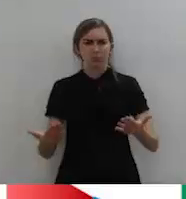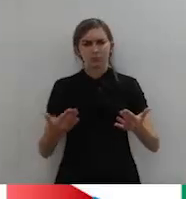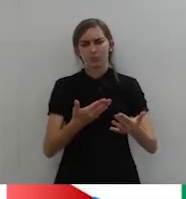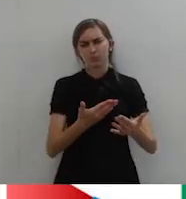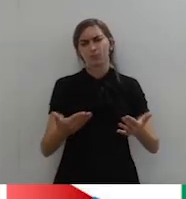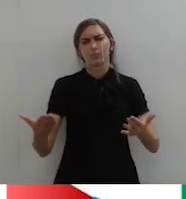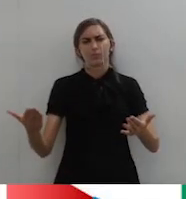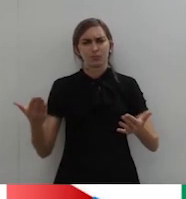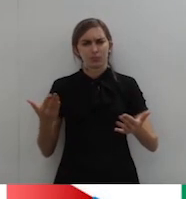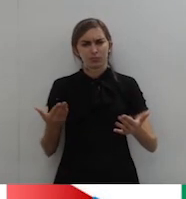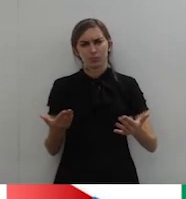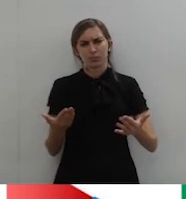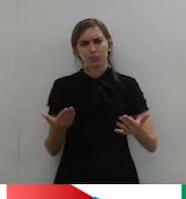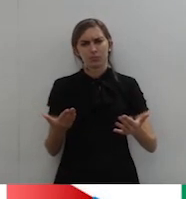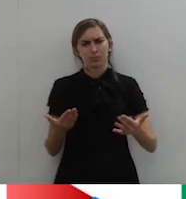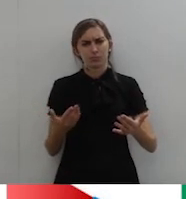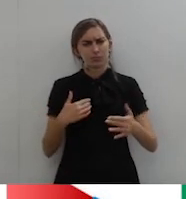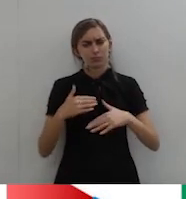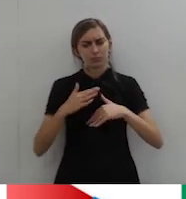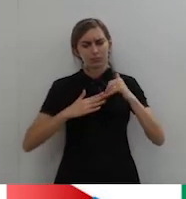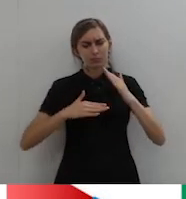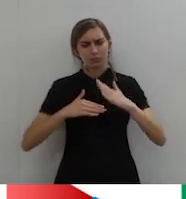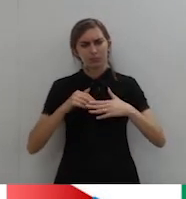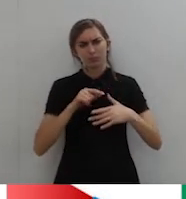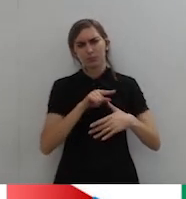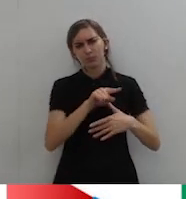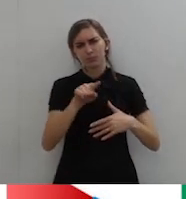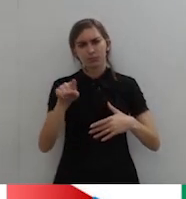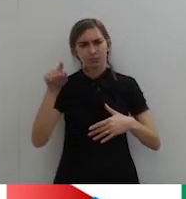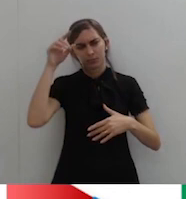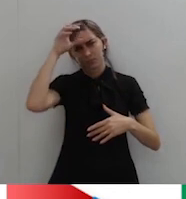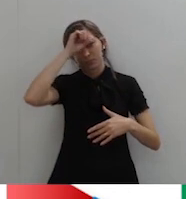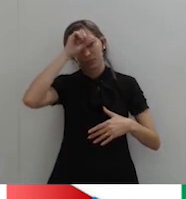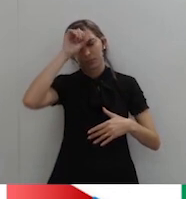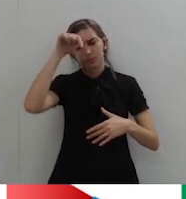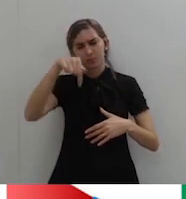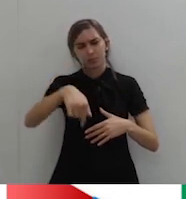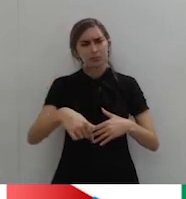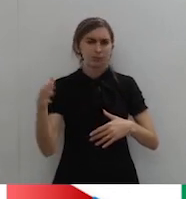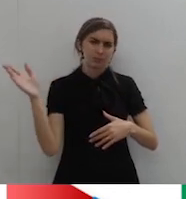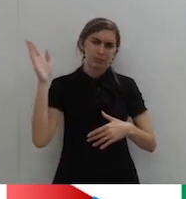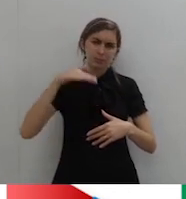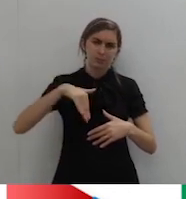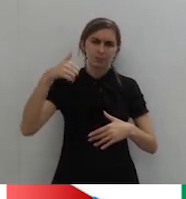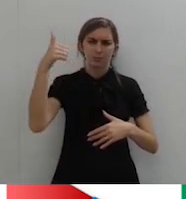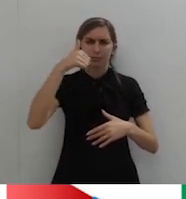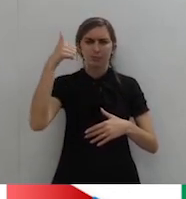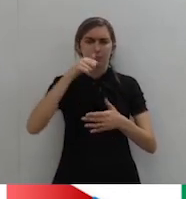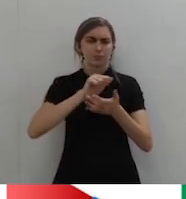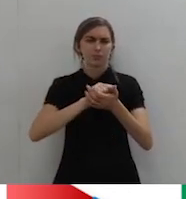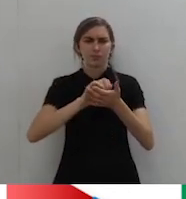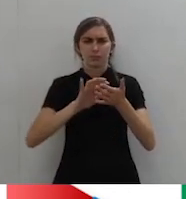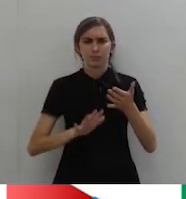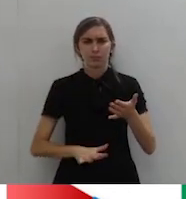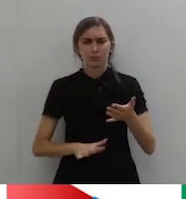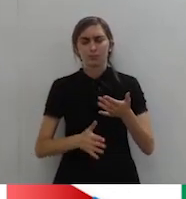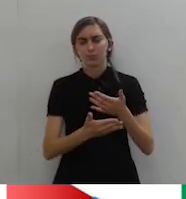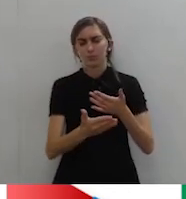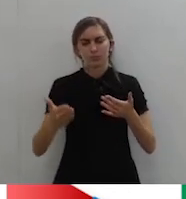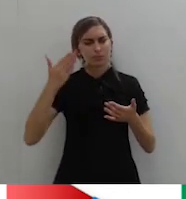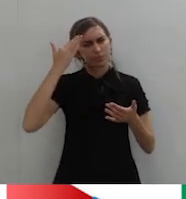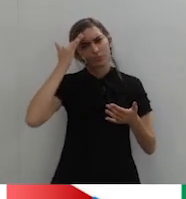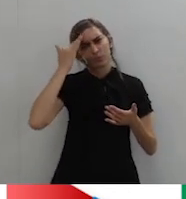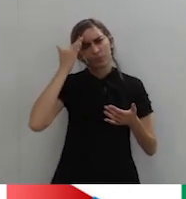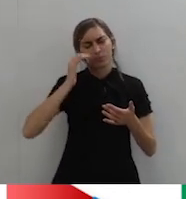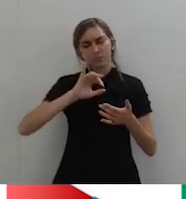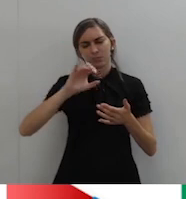para que vocês possam praticar o que a gente aprendeu hoje, vamos lá para a primeira atividade. Então, você